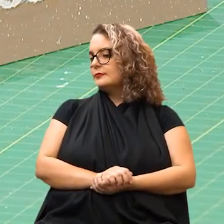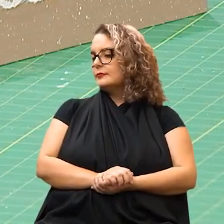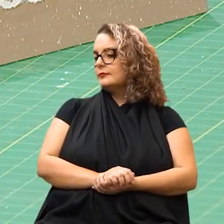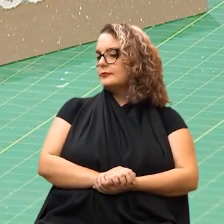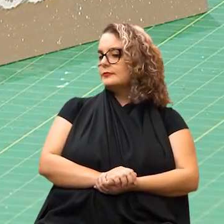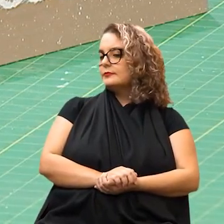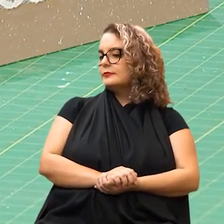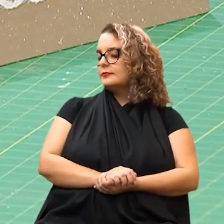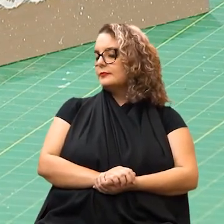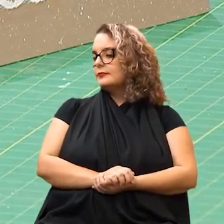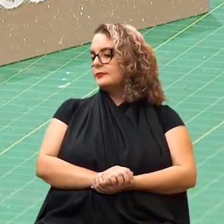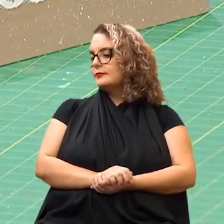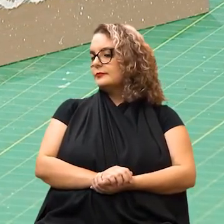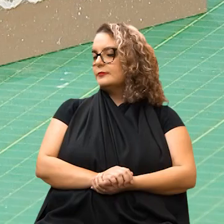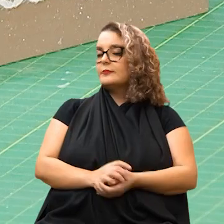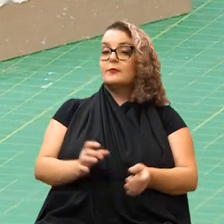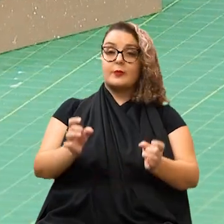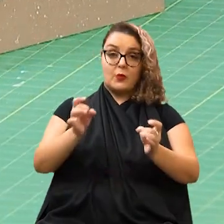Prontinho.